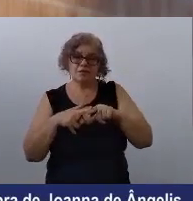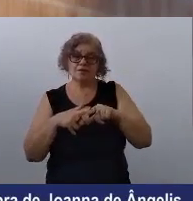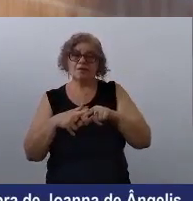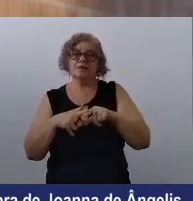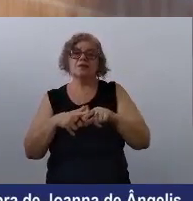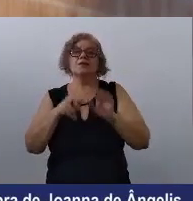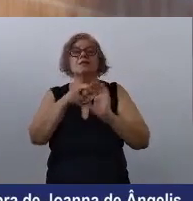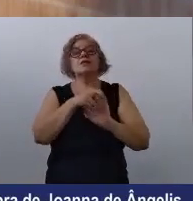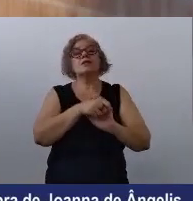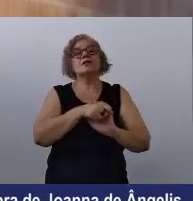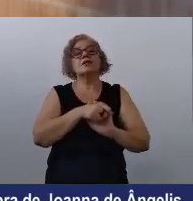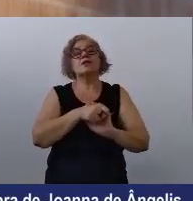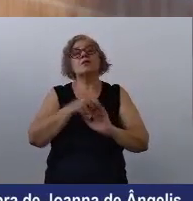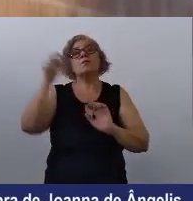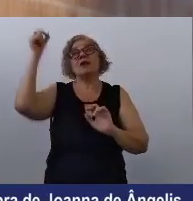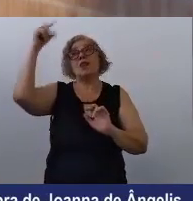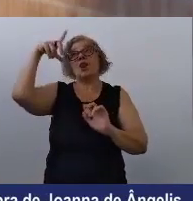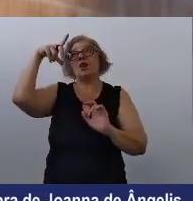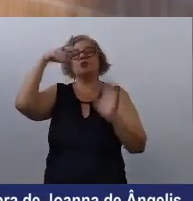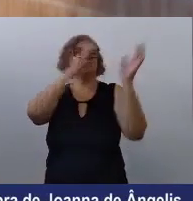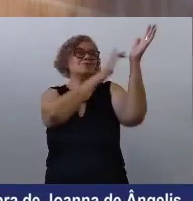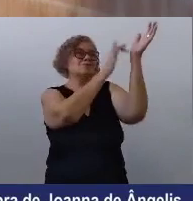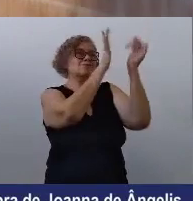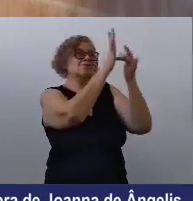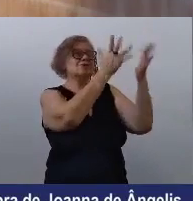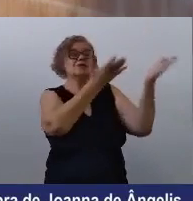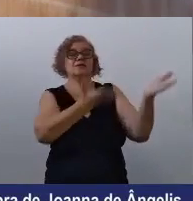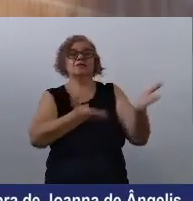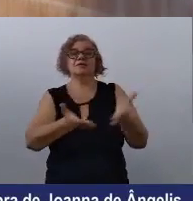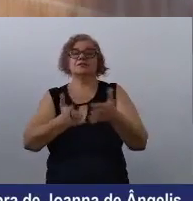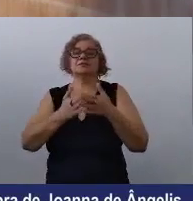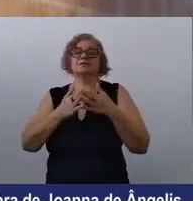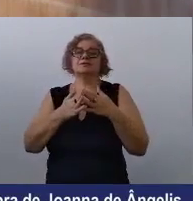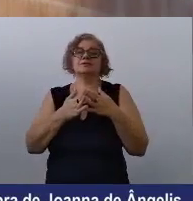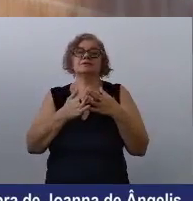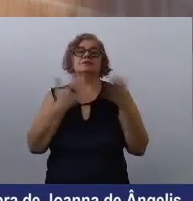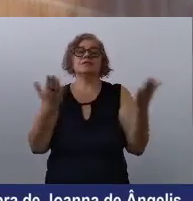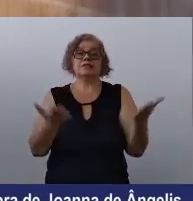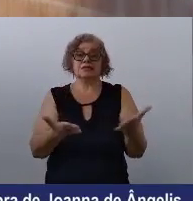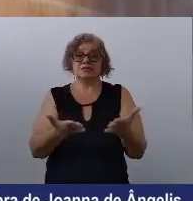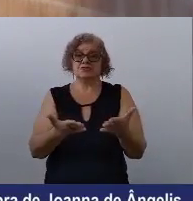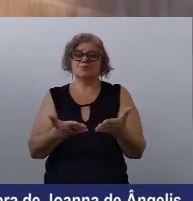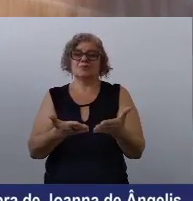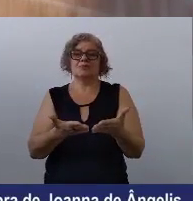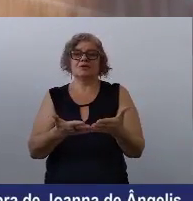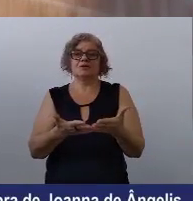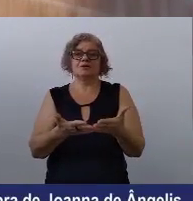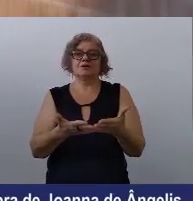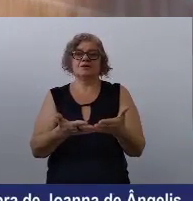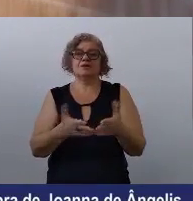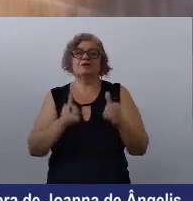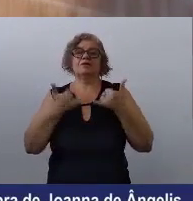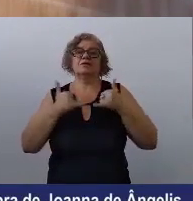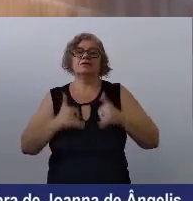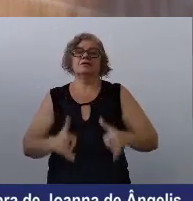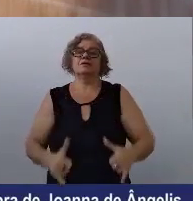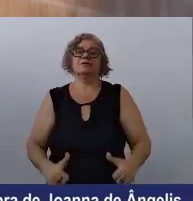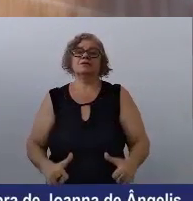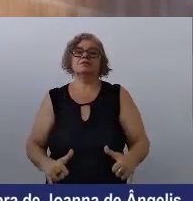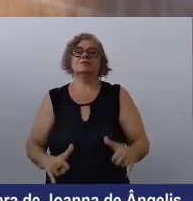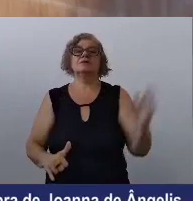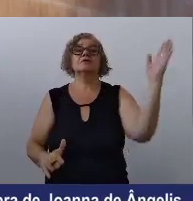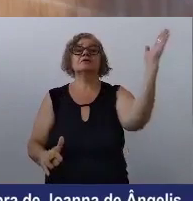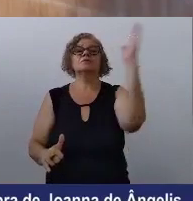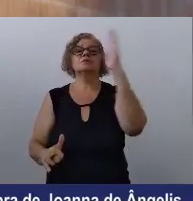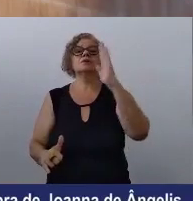seja envolvido pela luz do Cristo neste momento de transformação. Vamos vibrar pelo